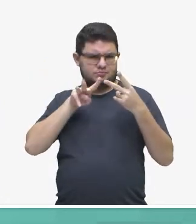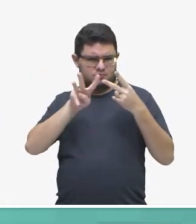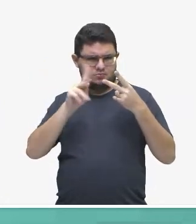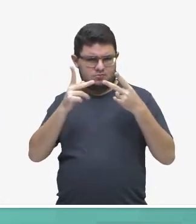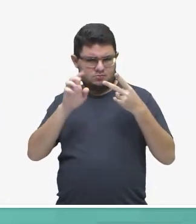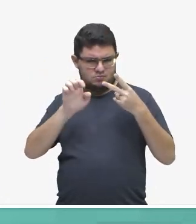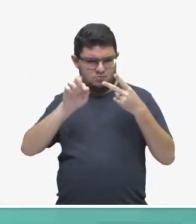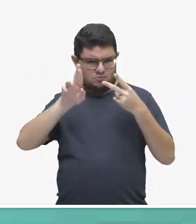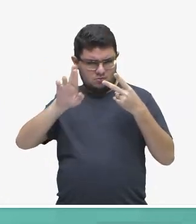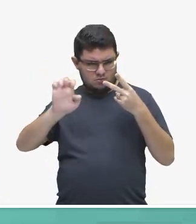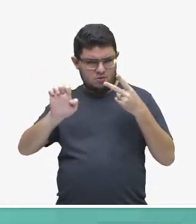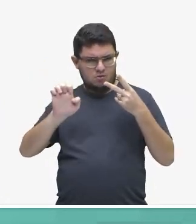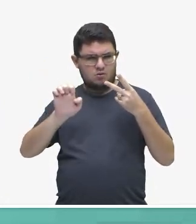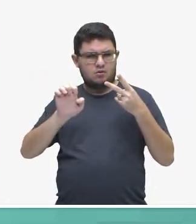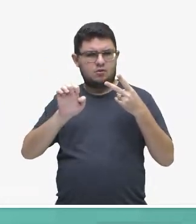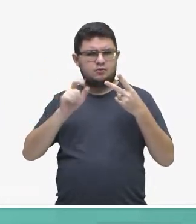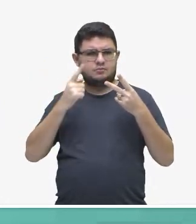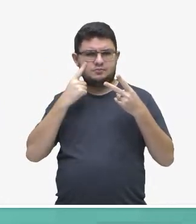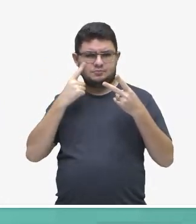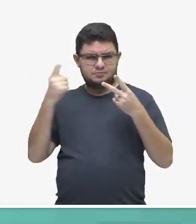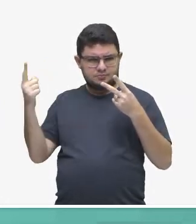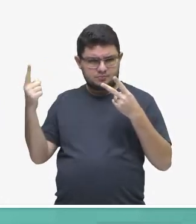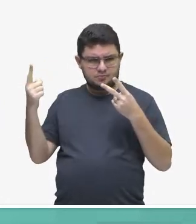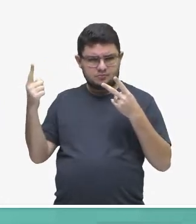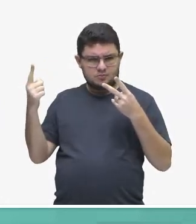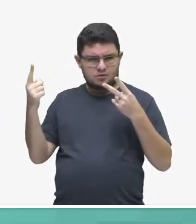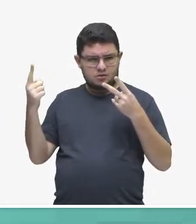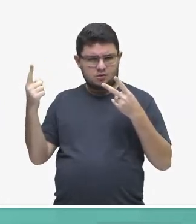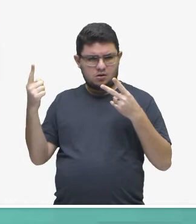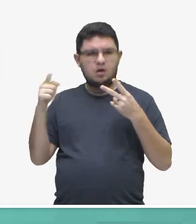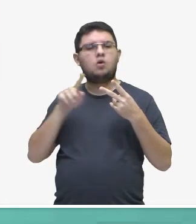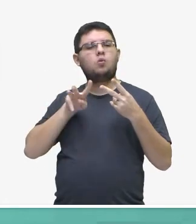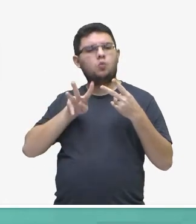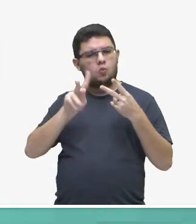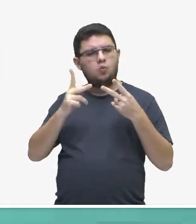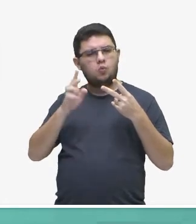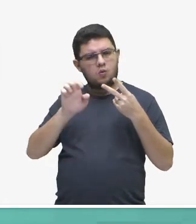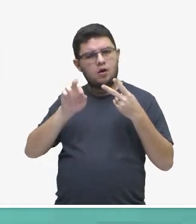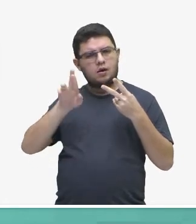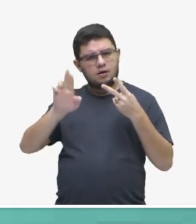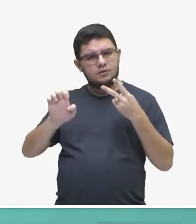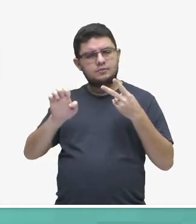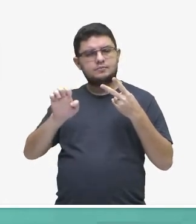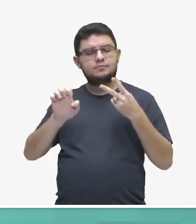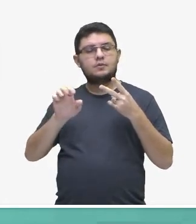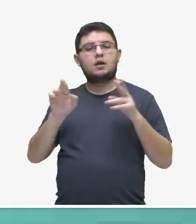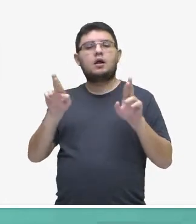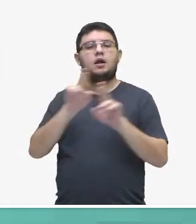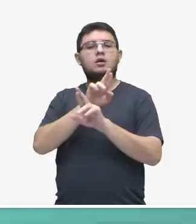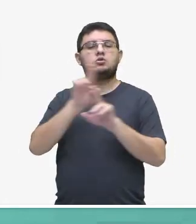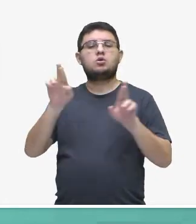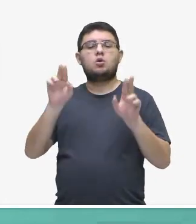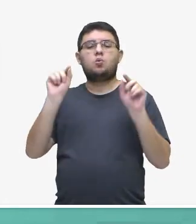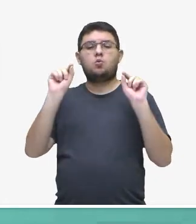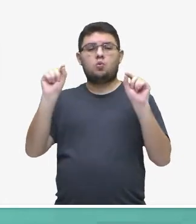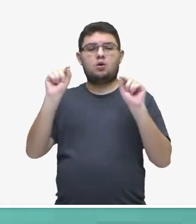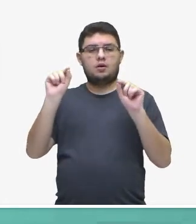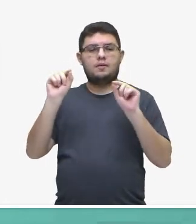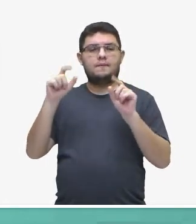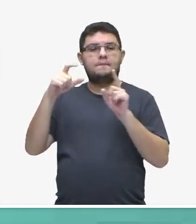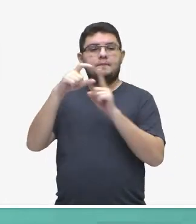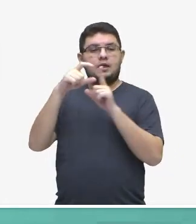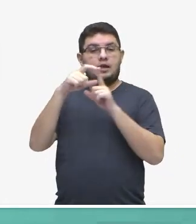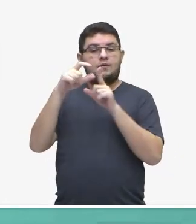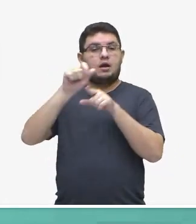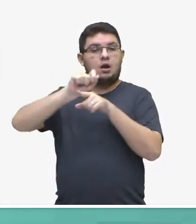temos ali, a segunda double age word, nós temos o where, que está relacionado essa palavra a